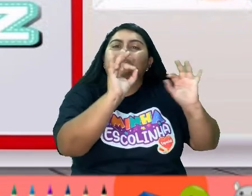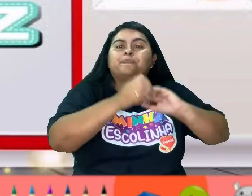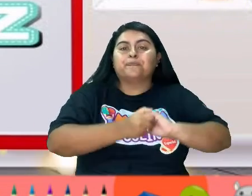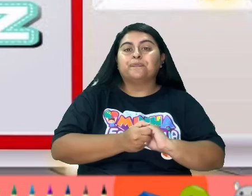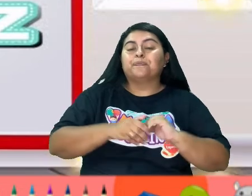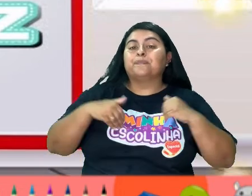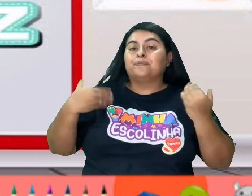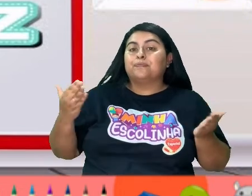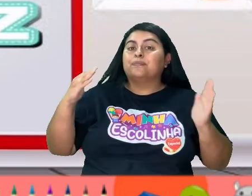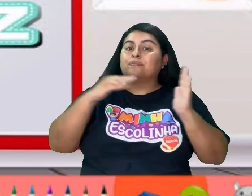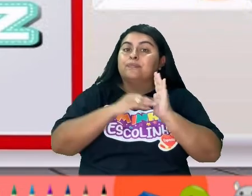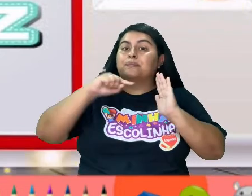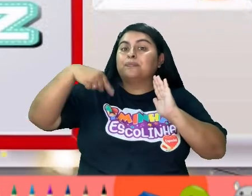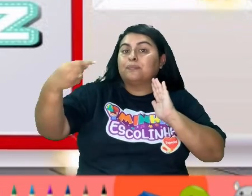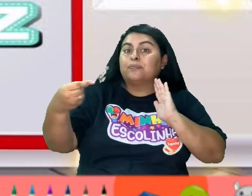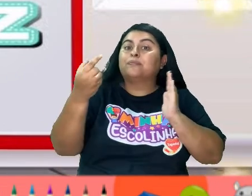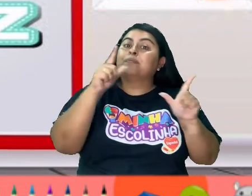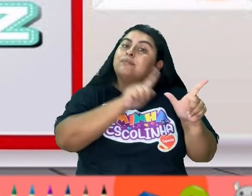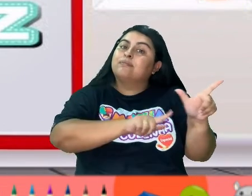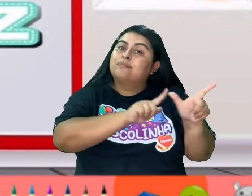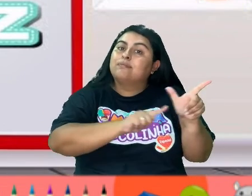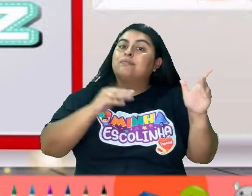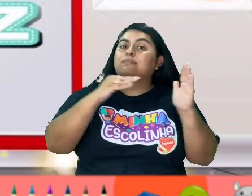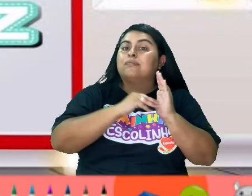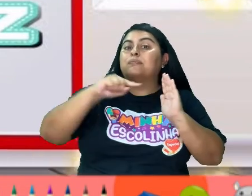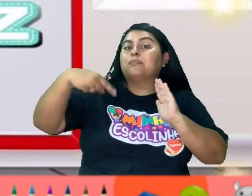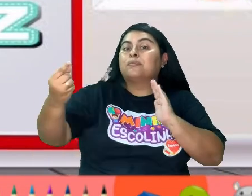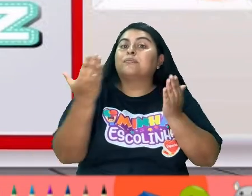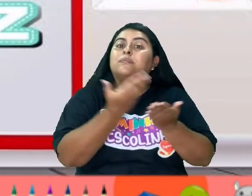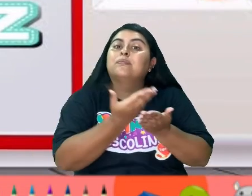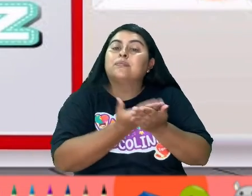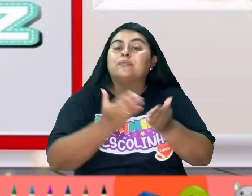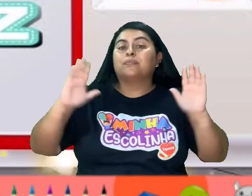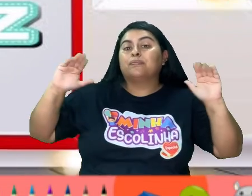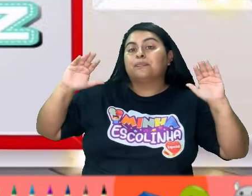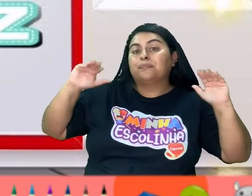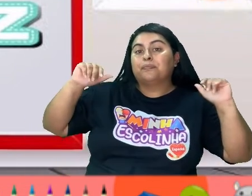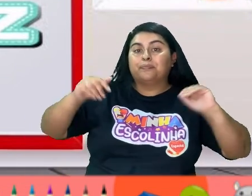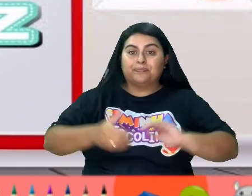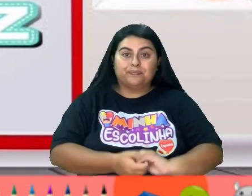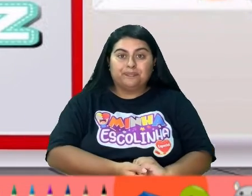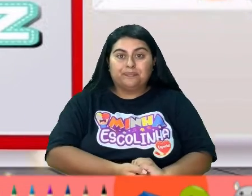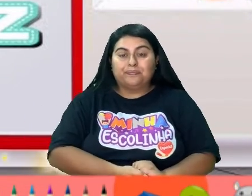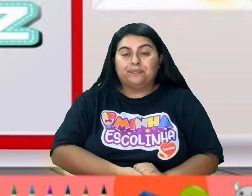Então, até a próxima letrinha, até a próxima aula, tchau!